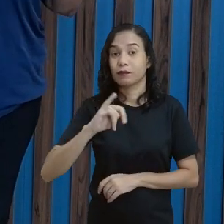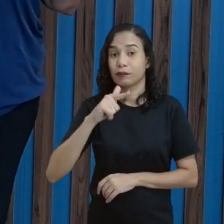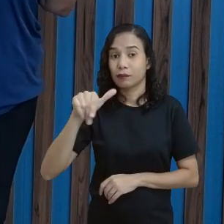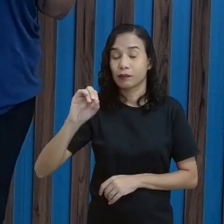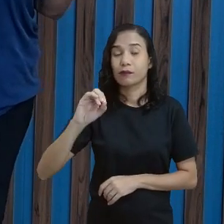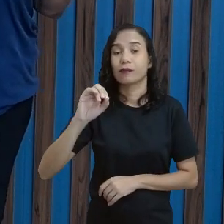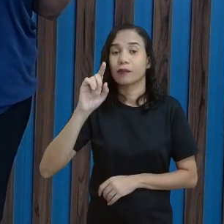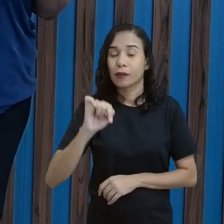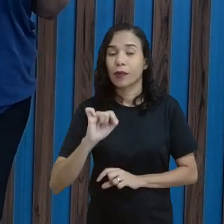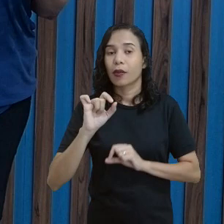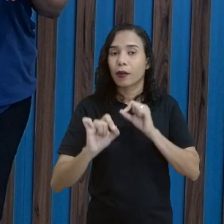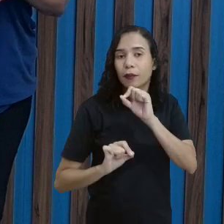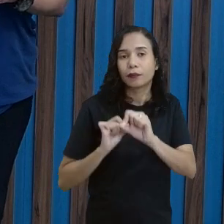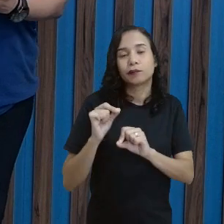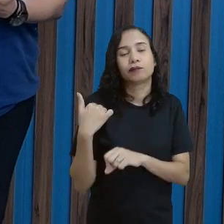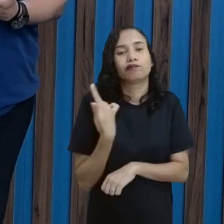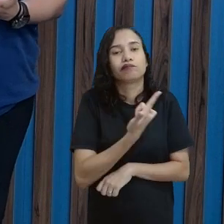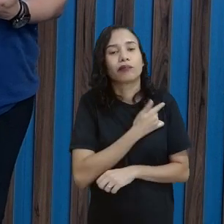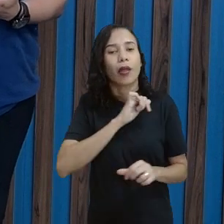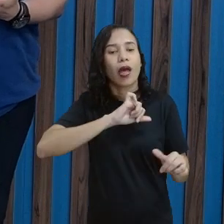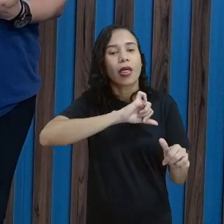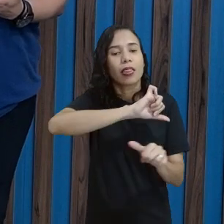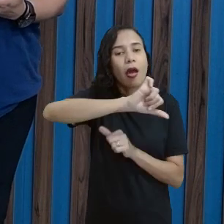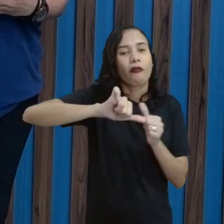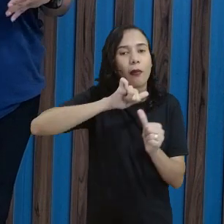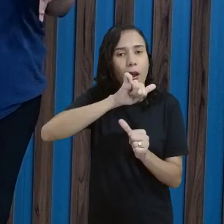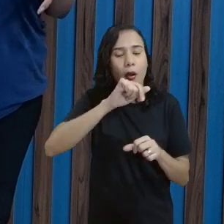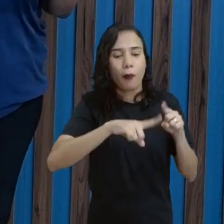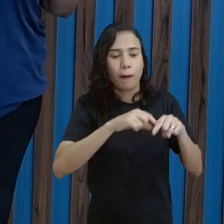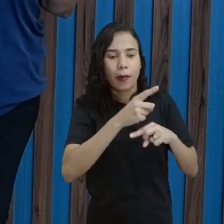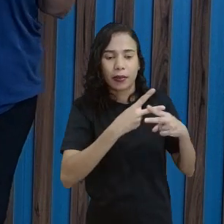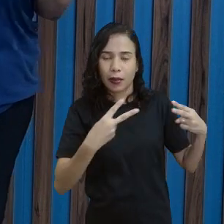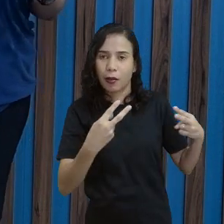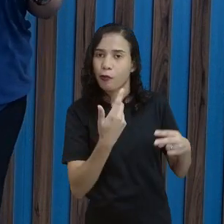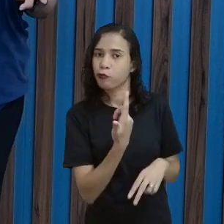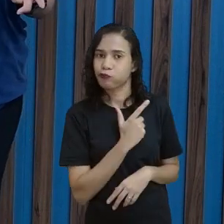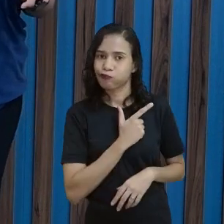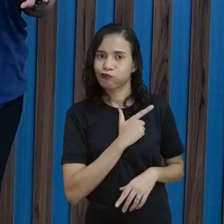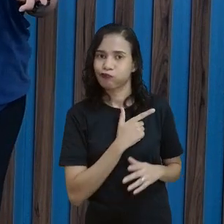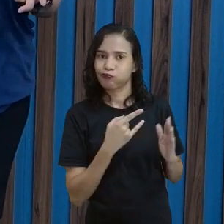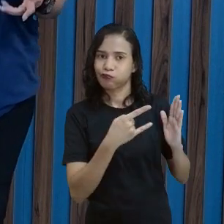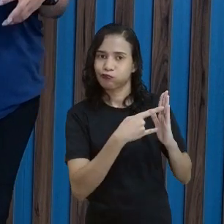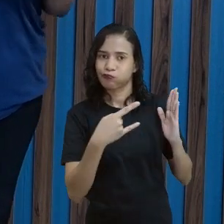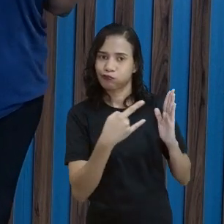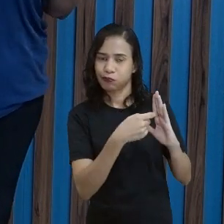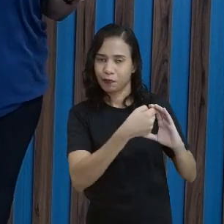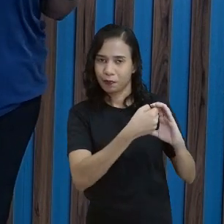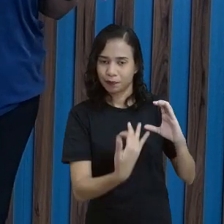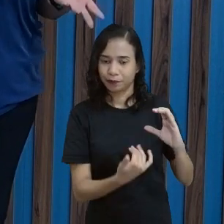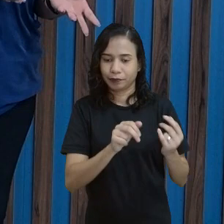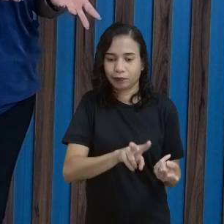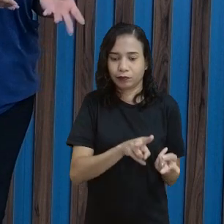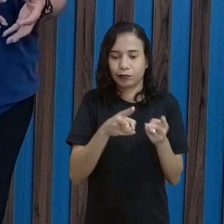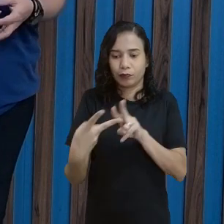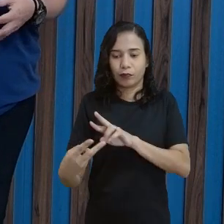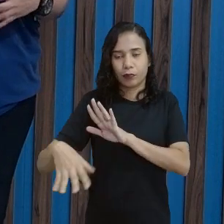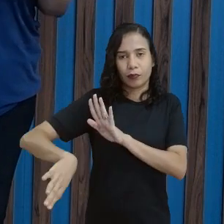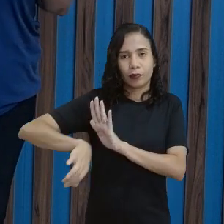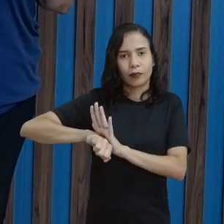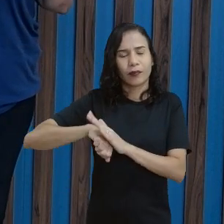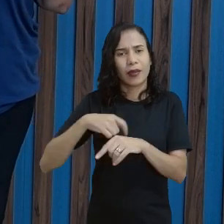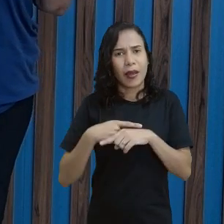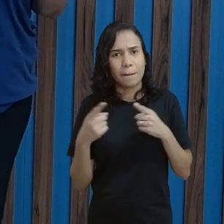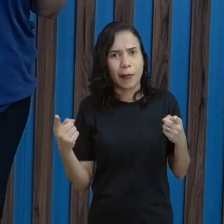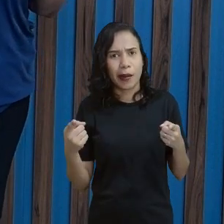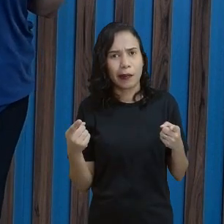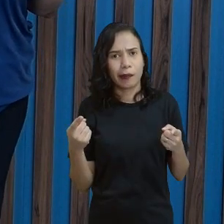é esse processo todo da gente transformar um material que não tinha esse magnetismo, né? E vai passar. Agora ele vai